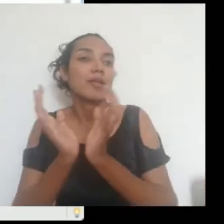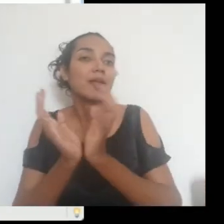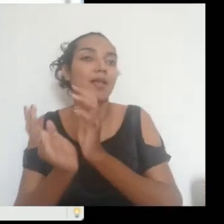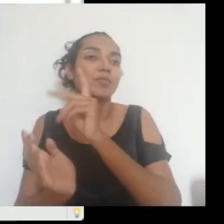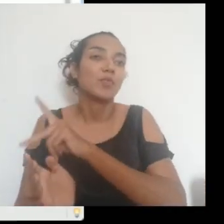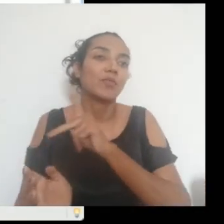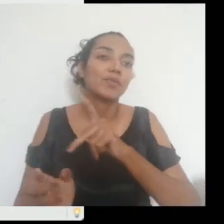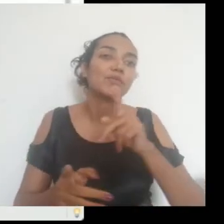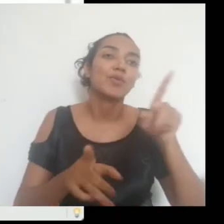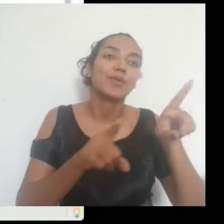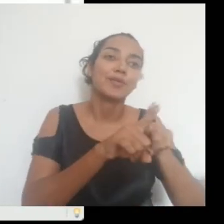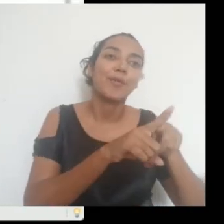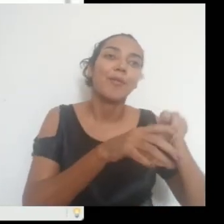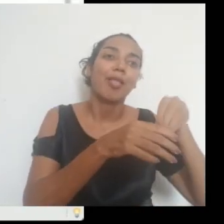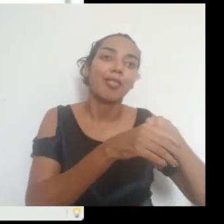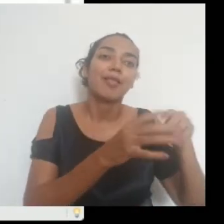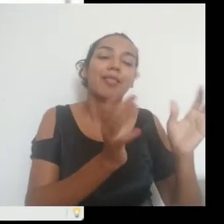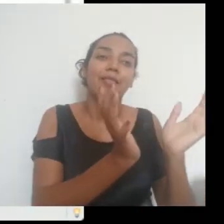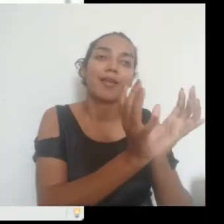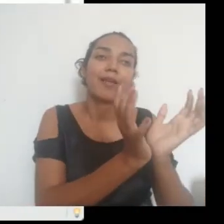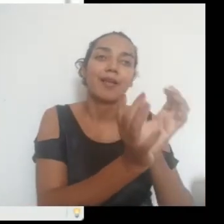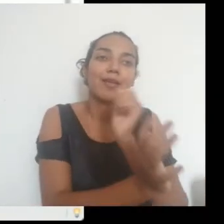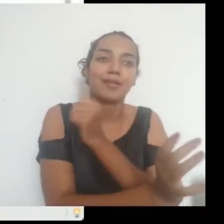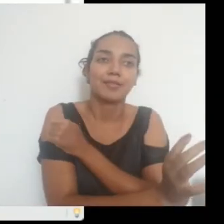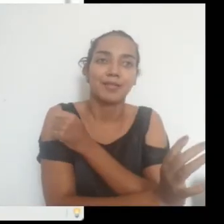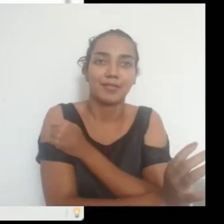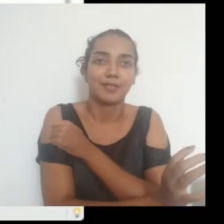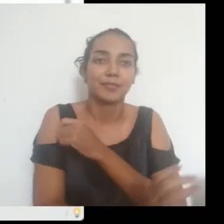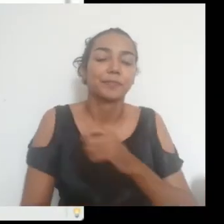contas, abrir a classe pessoa aqui,